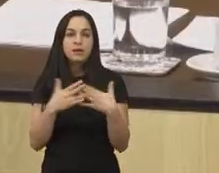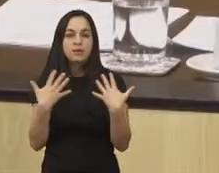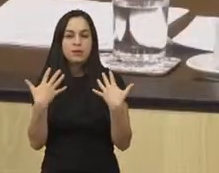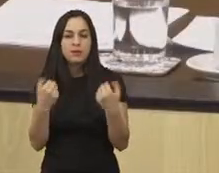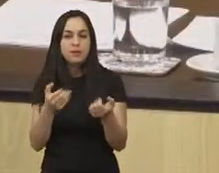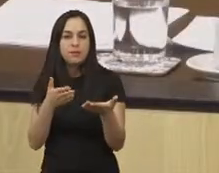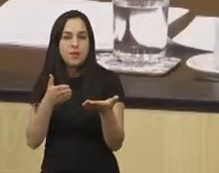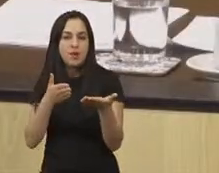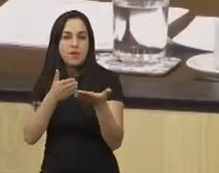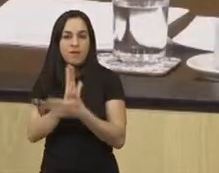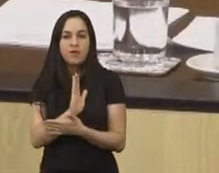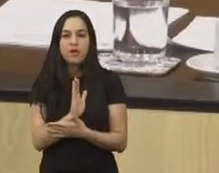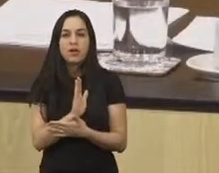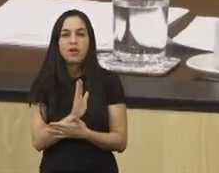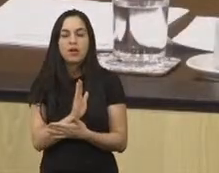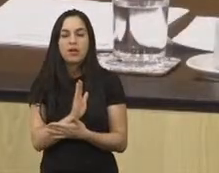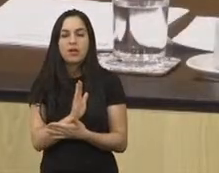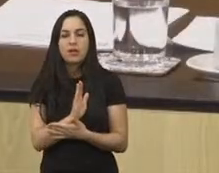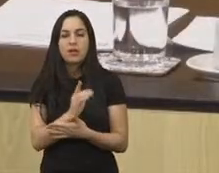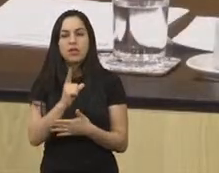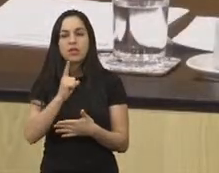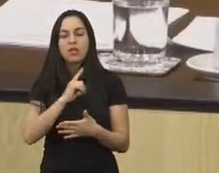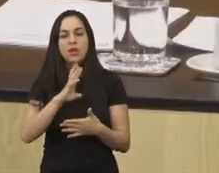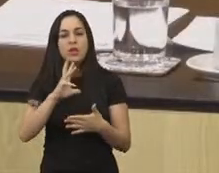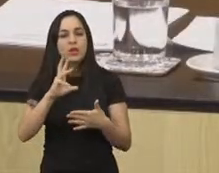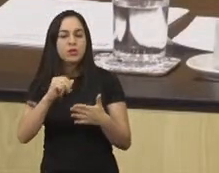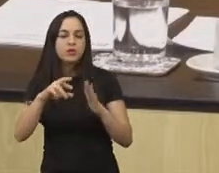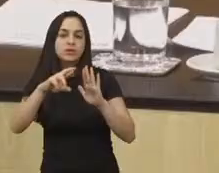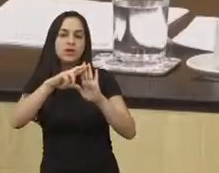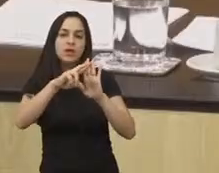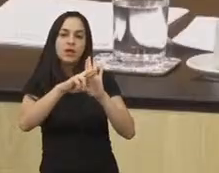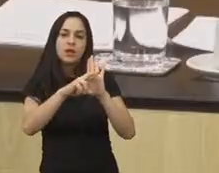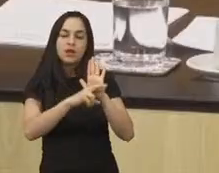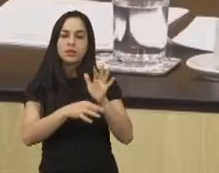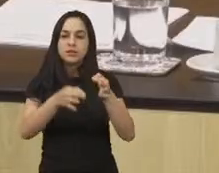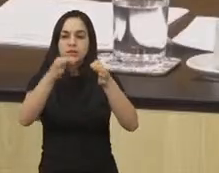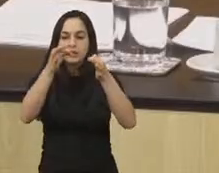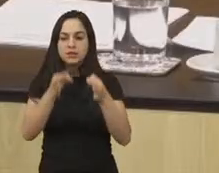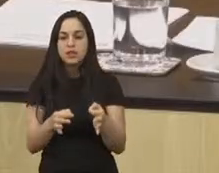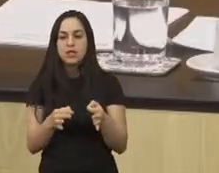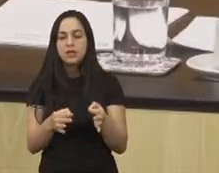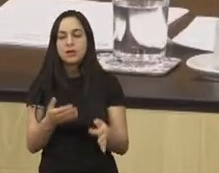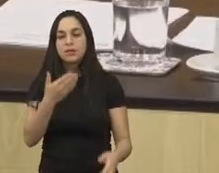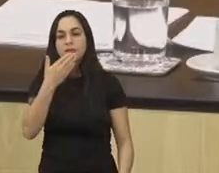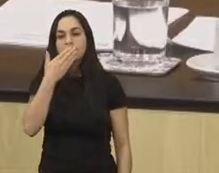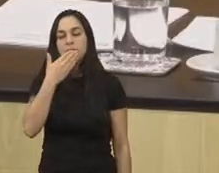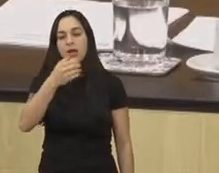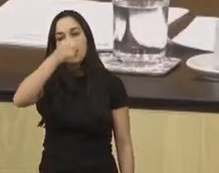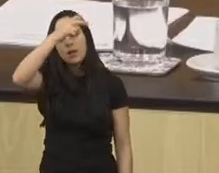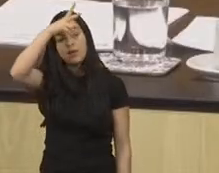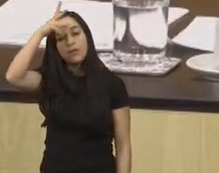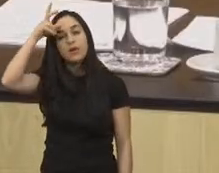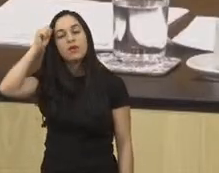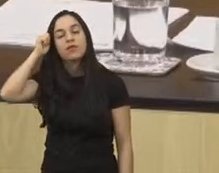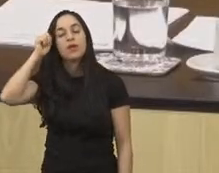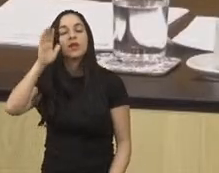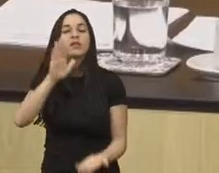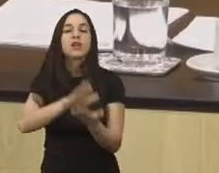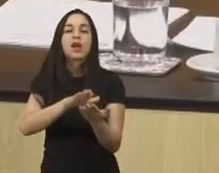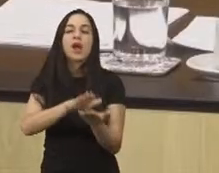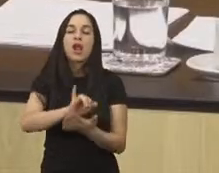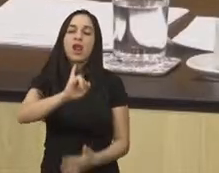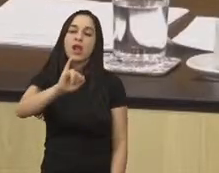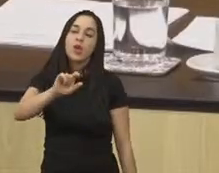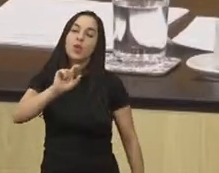egrégio plenário, cumpridas as formalidades regimentais, seja encaminhado ao senhor prefeito municipal de Jacareí o seguinte pedido